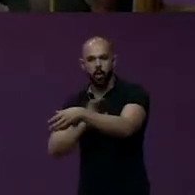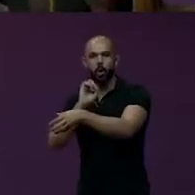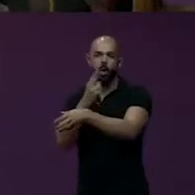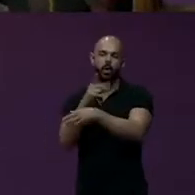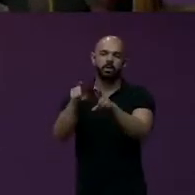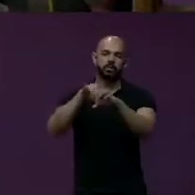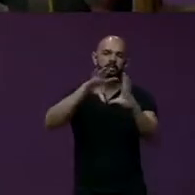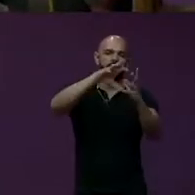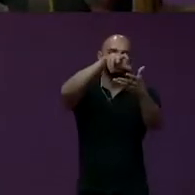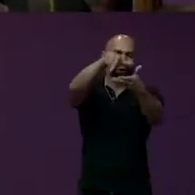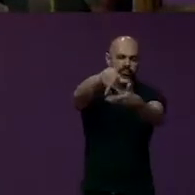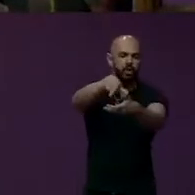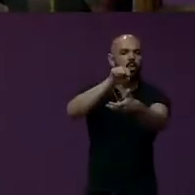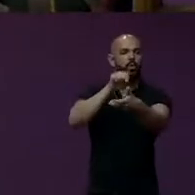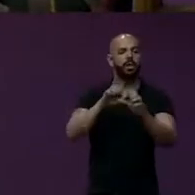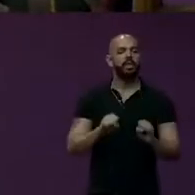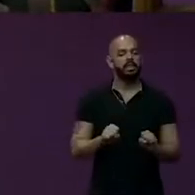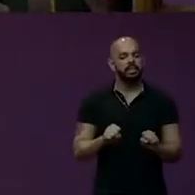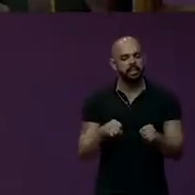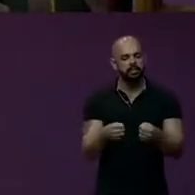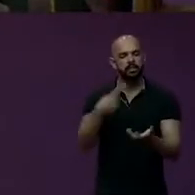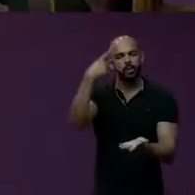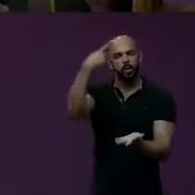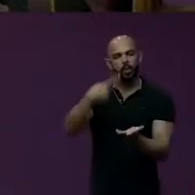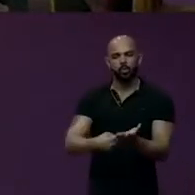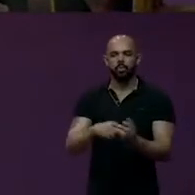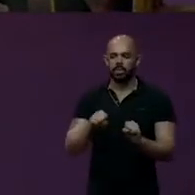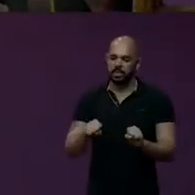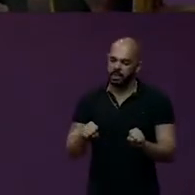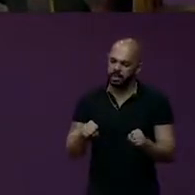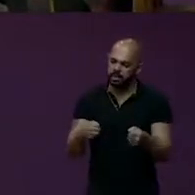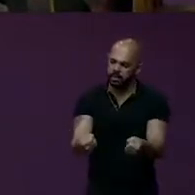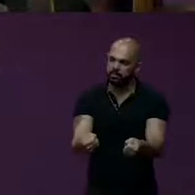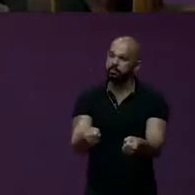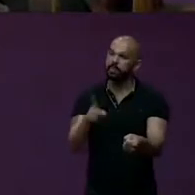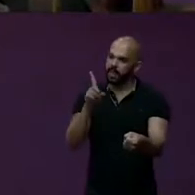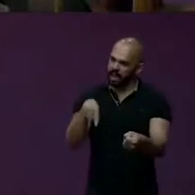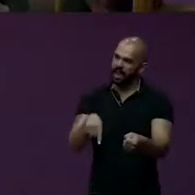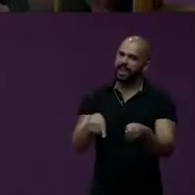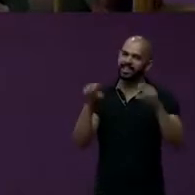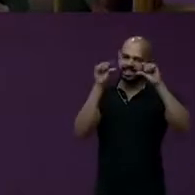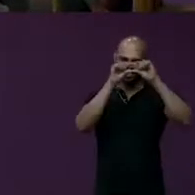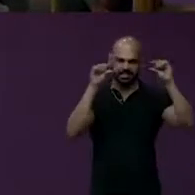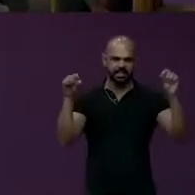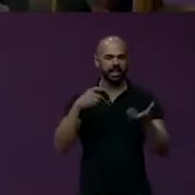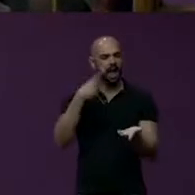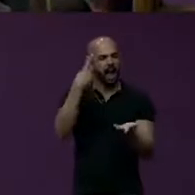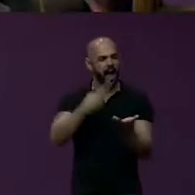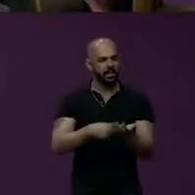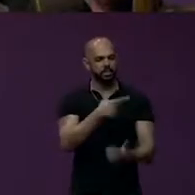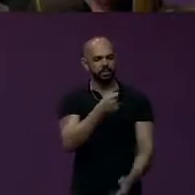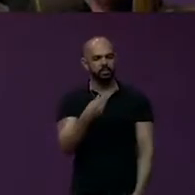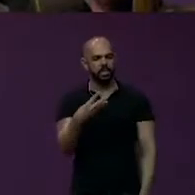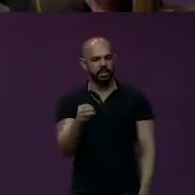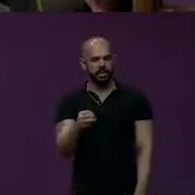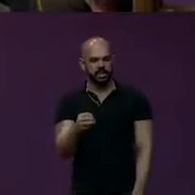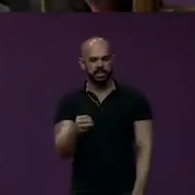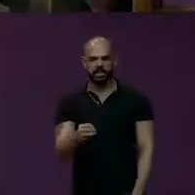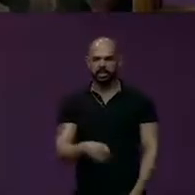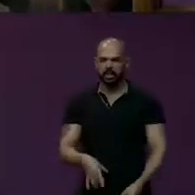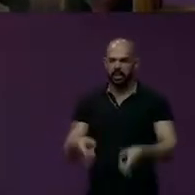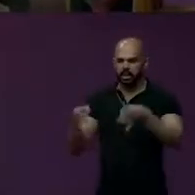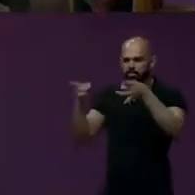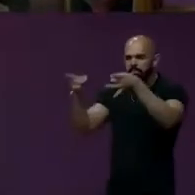internacional, defendendo os compromissos, defendendo o que é o lema, né, da Agenda 2030, ninguém deixado